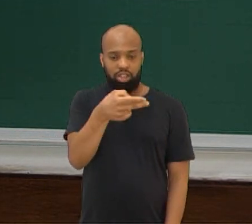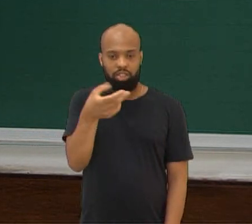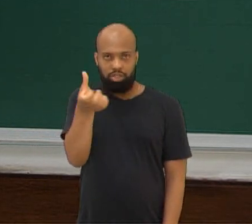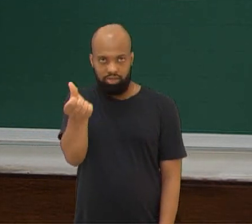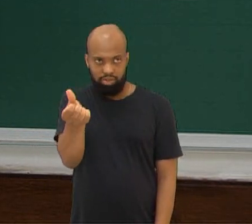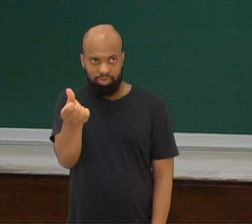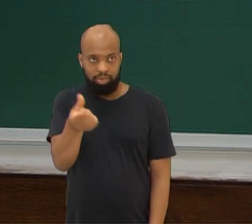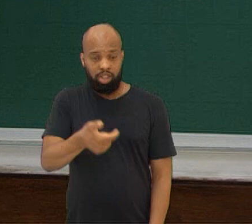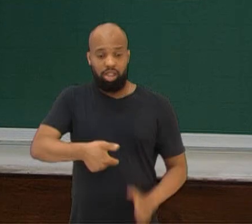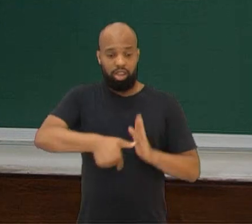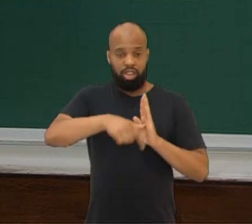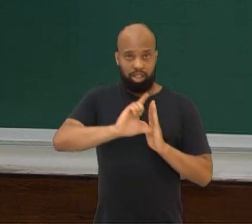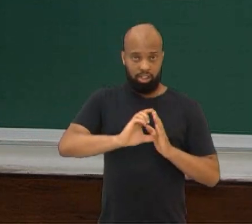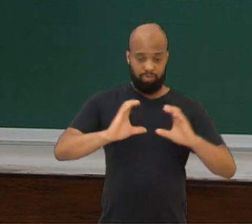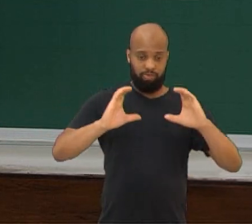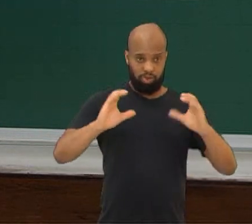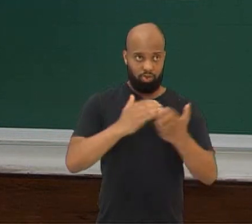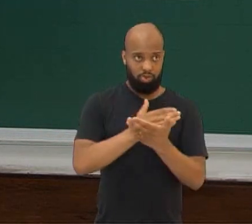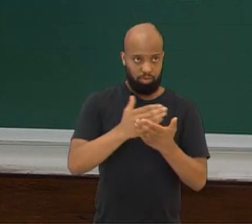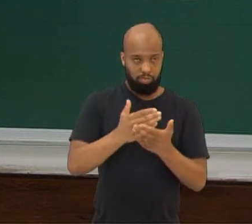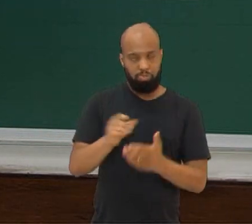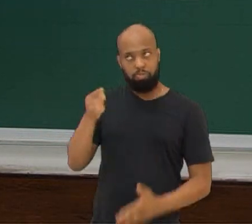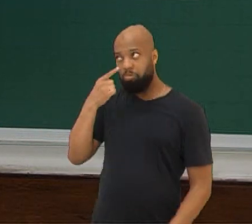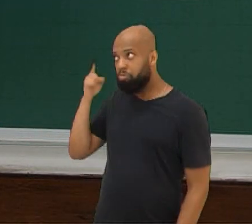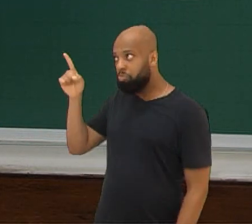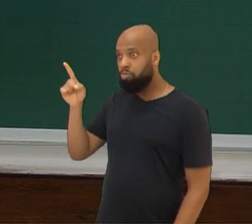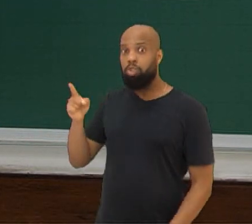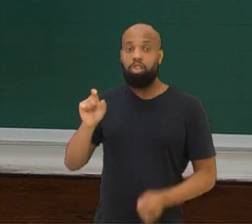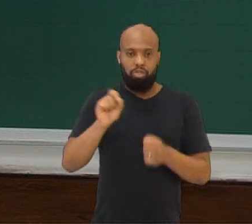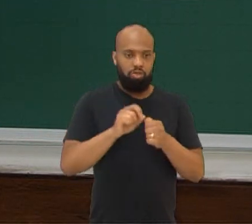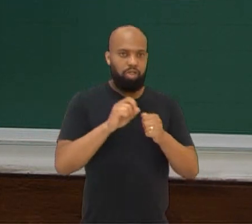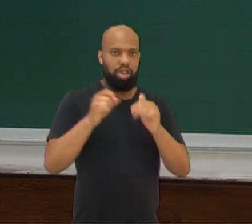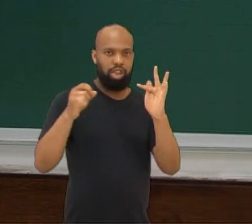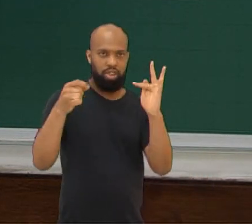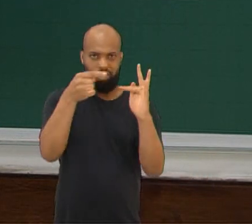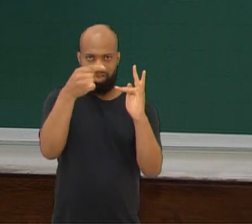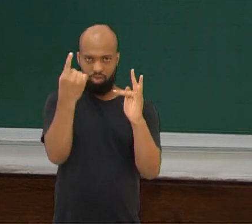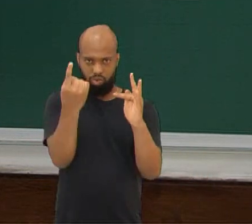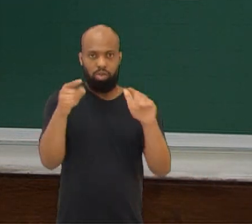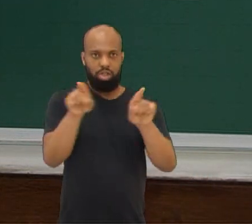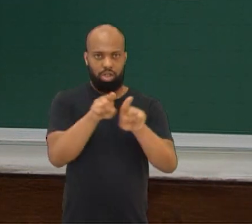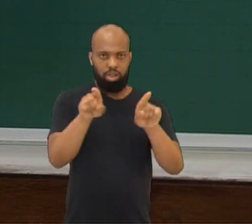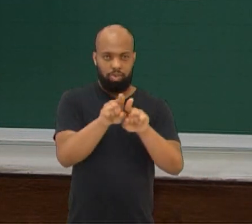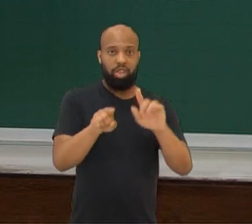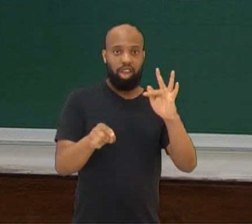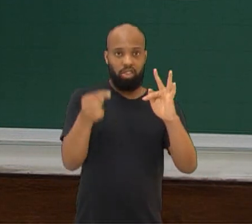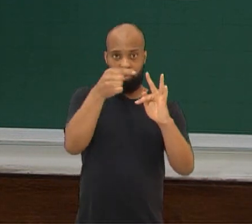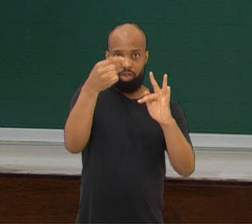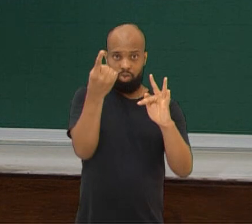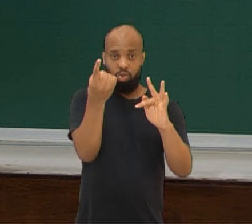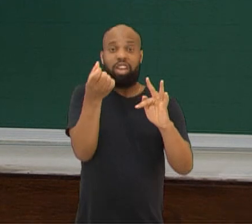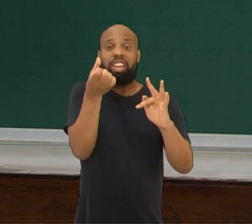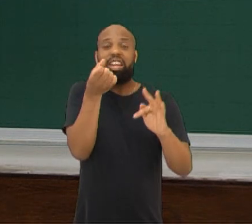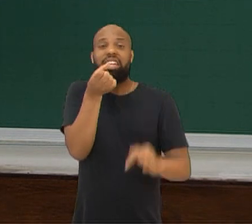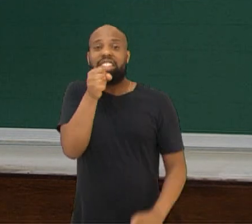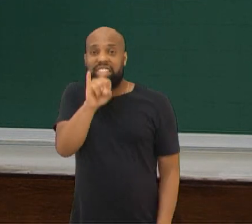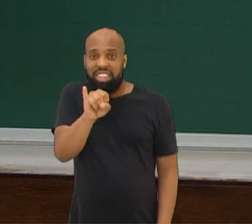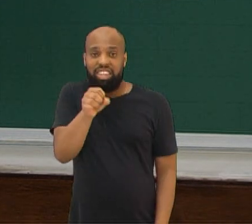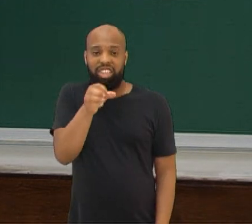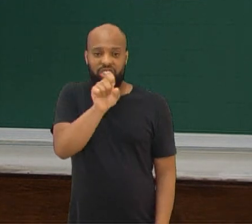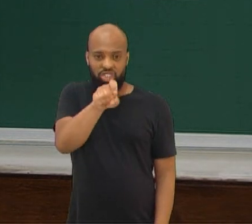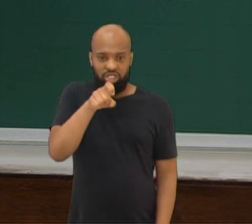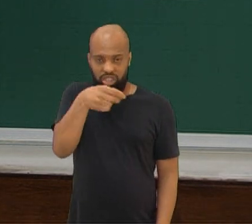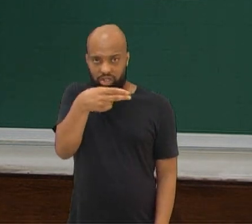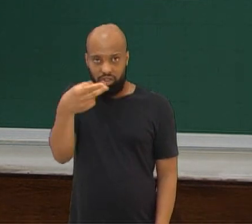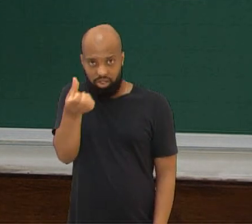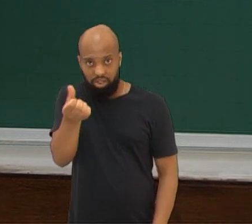era a nossa função inicial. Nós calculamos o quê? A inversa dela, calculamos a inversa dela quando x valia 6, e agora nós